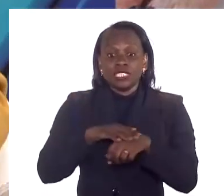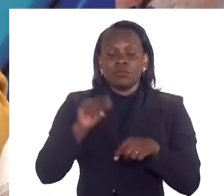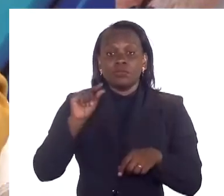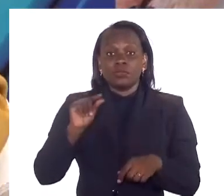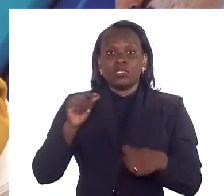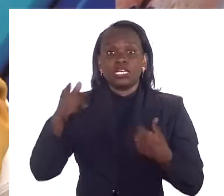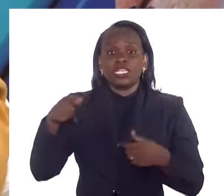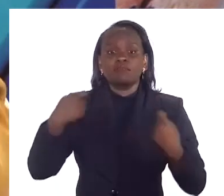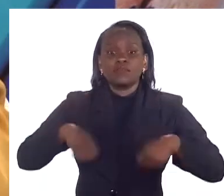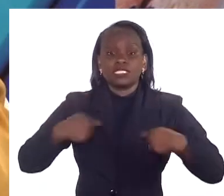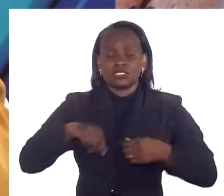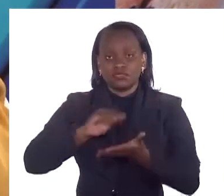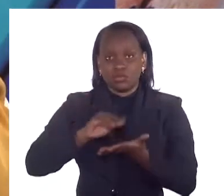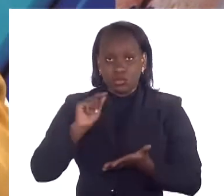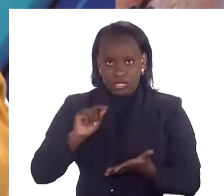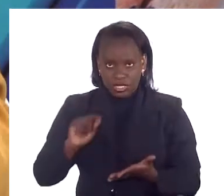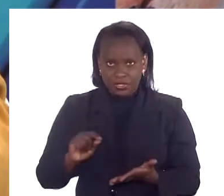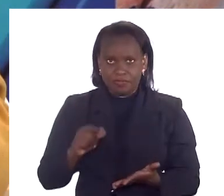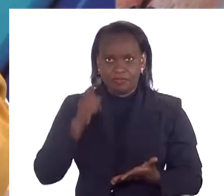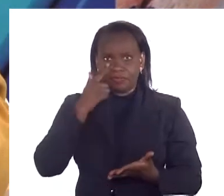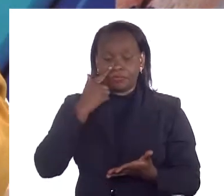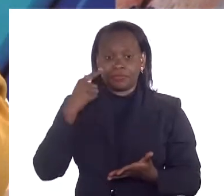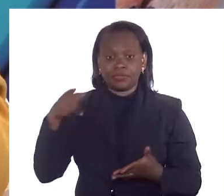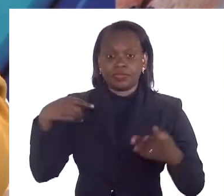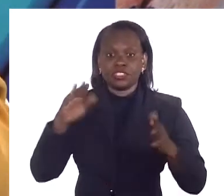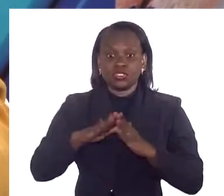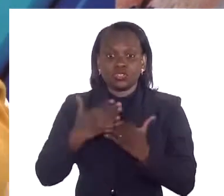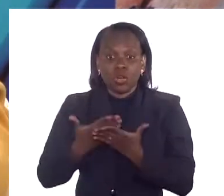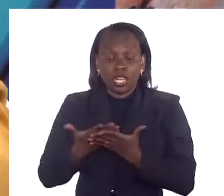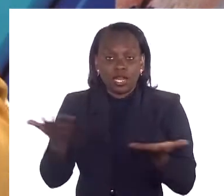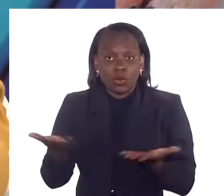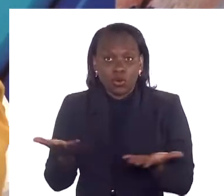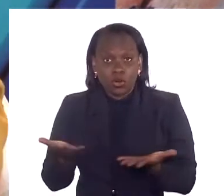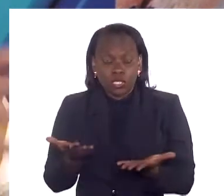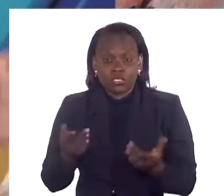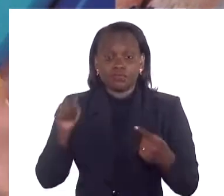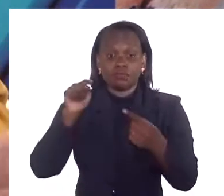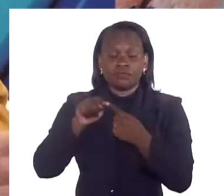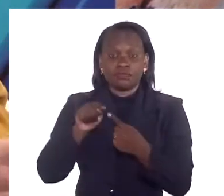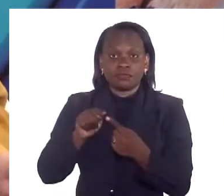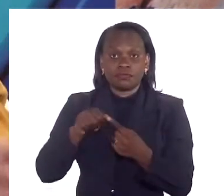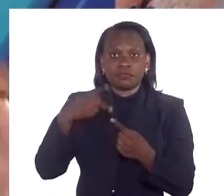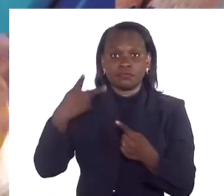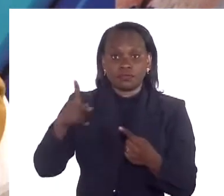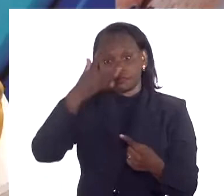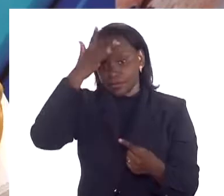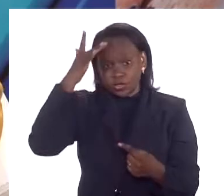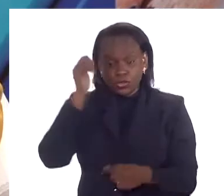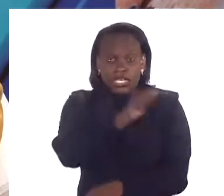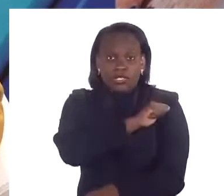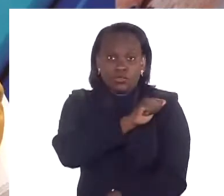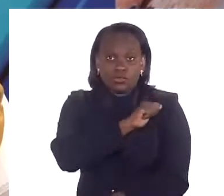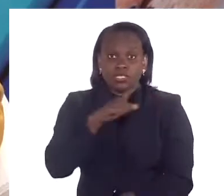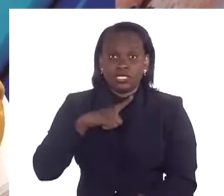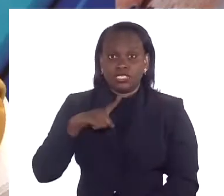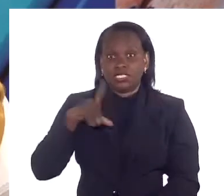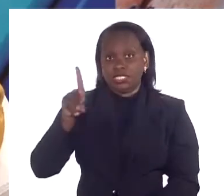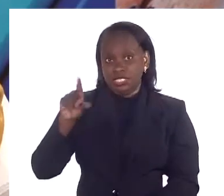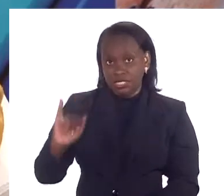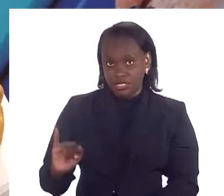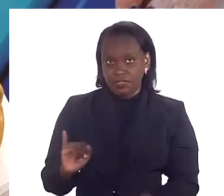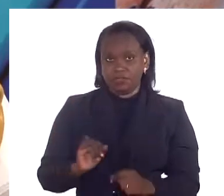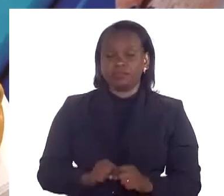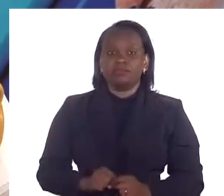pouquinho sobre essas demandas, né? As demandas da escola contemporânea em relação aos estudantes